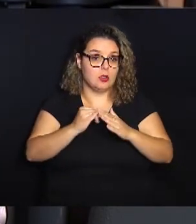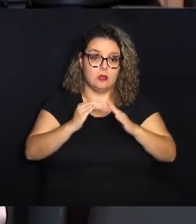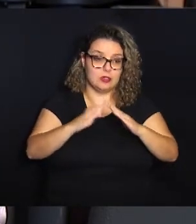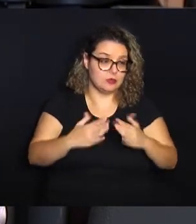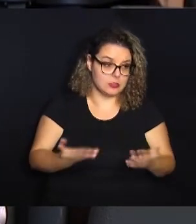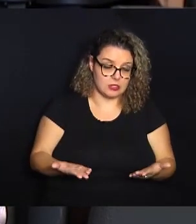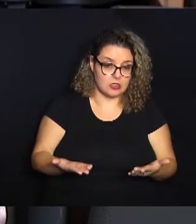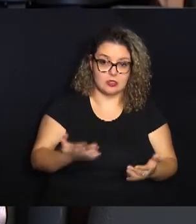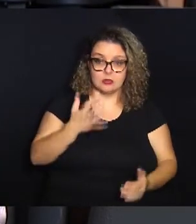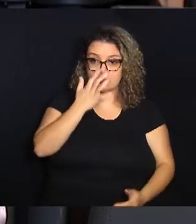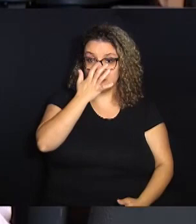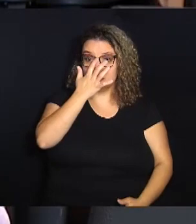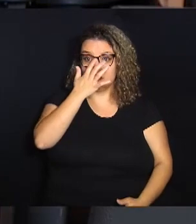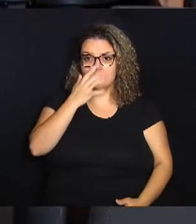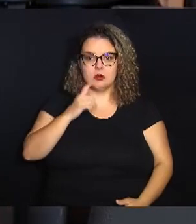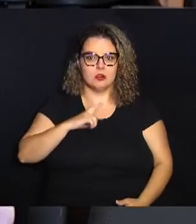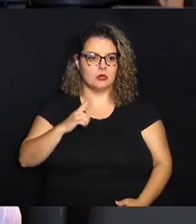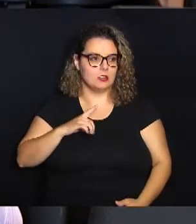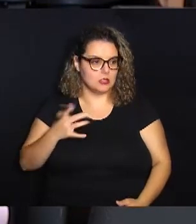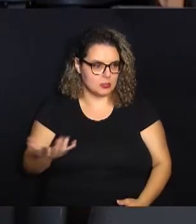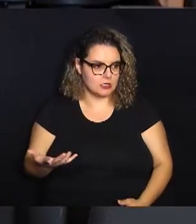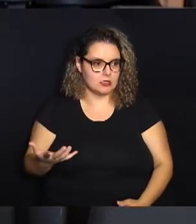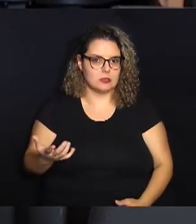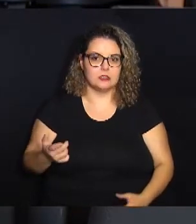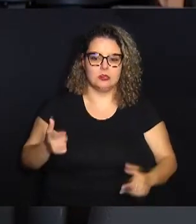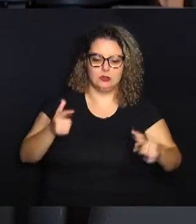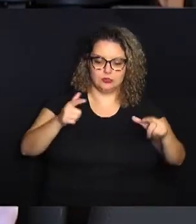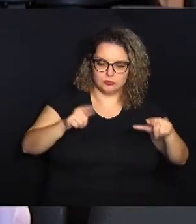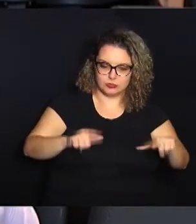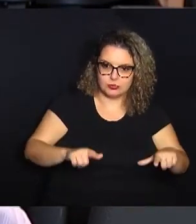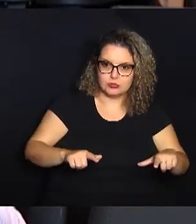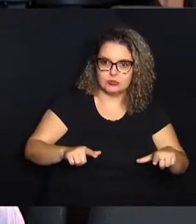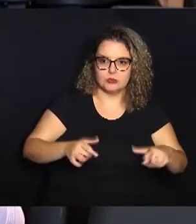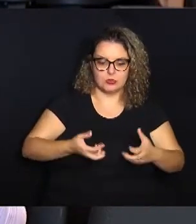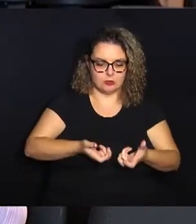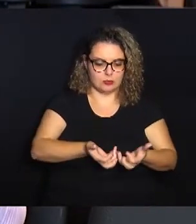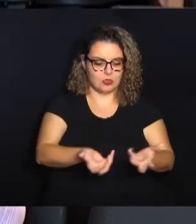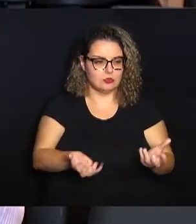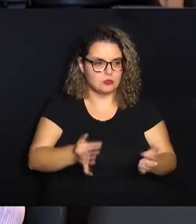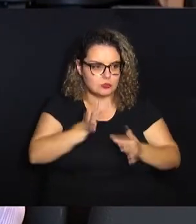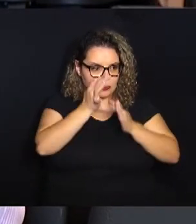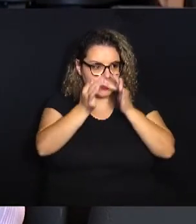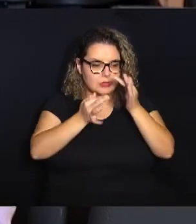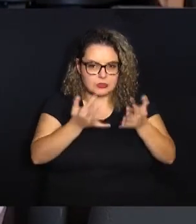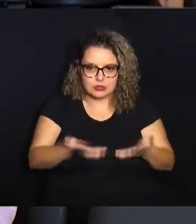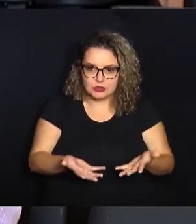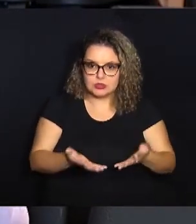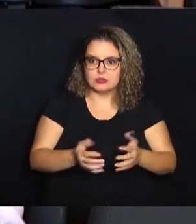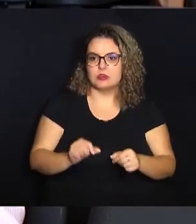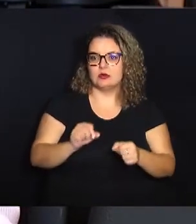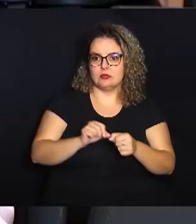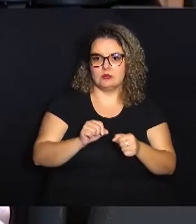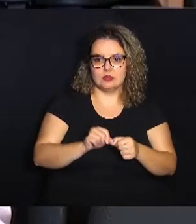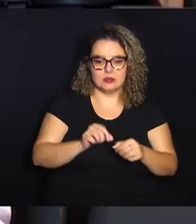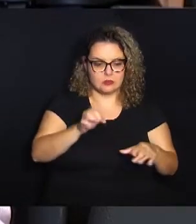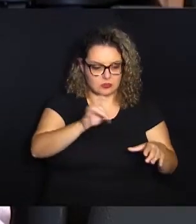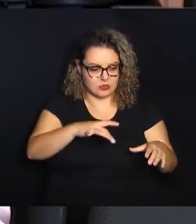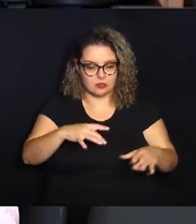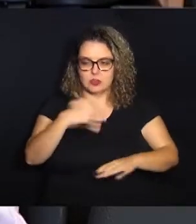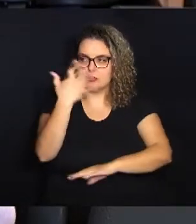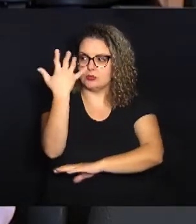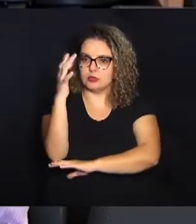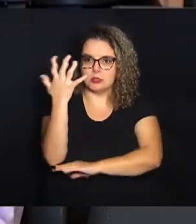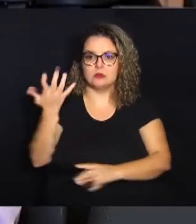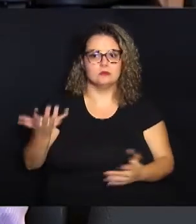habitacional, a abrir um espaço para um jardim, fazer o plantio de uma